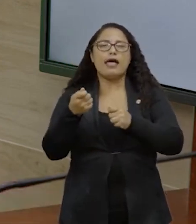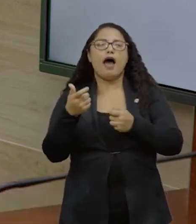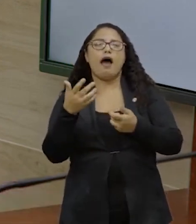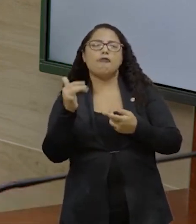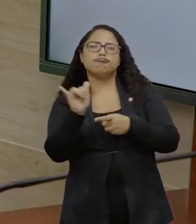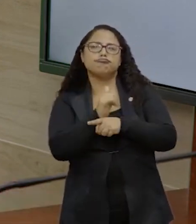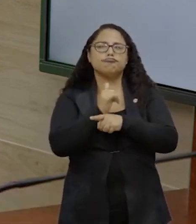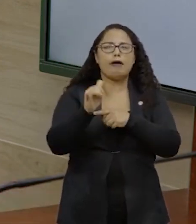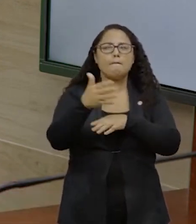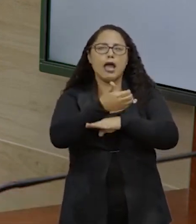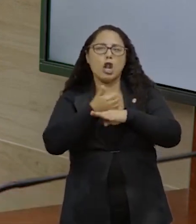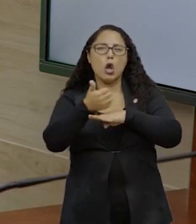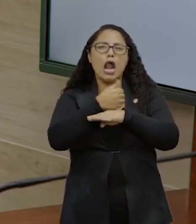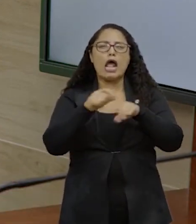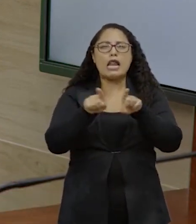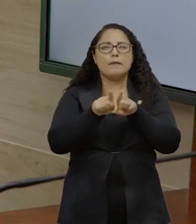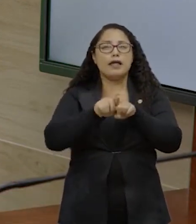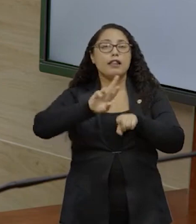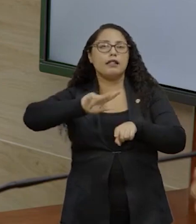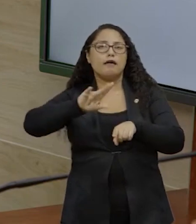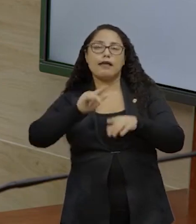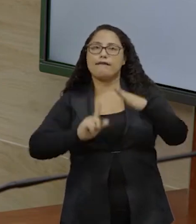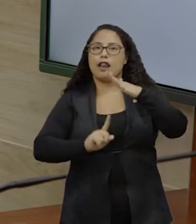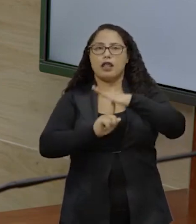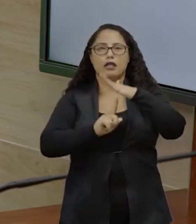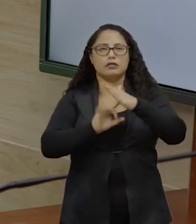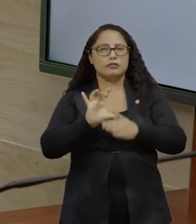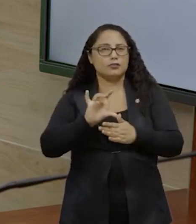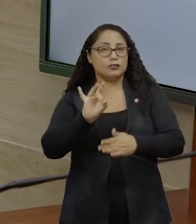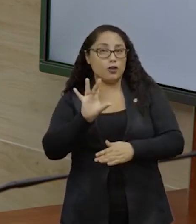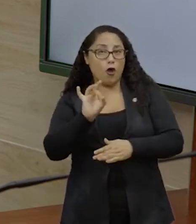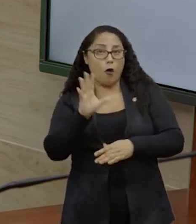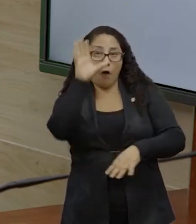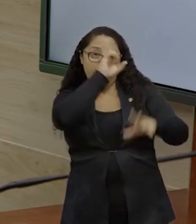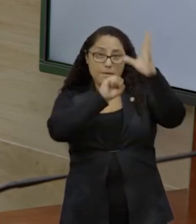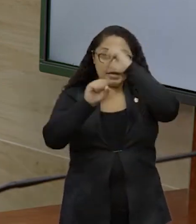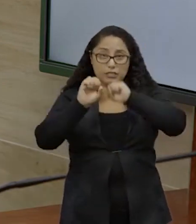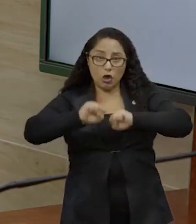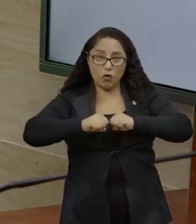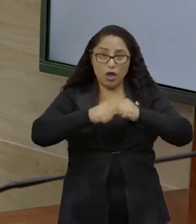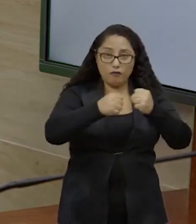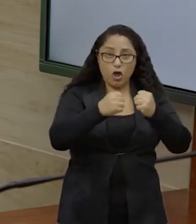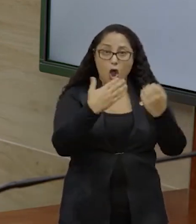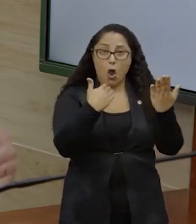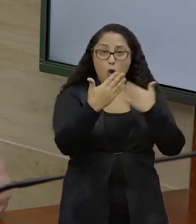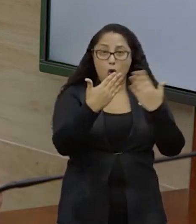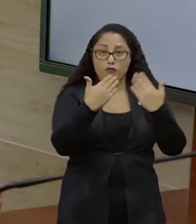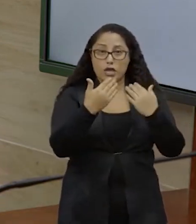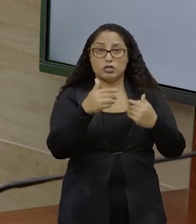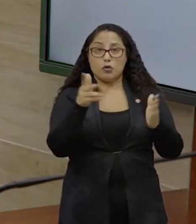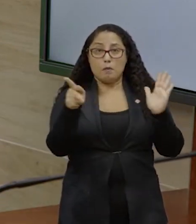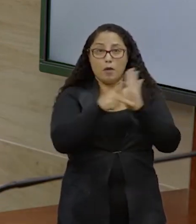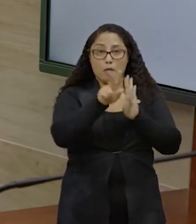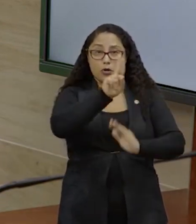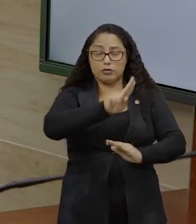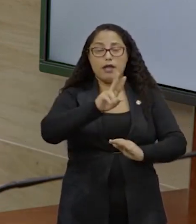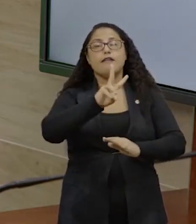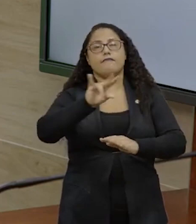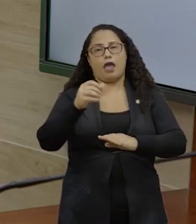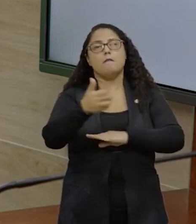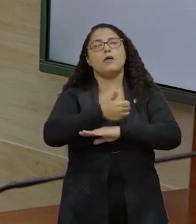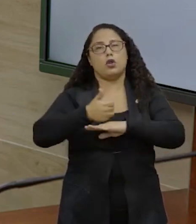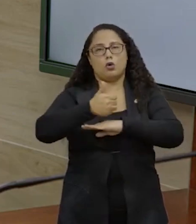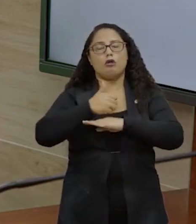uma melhorada, né? Não que ele vai ficar limitado àquilo, né? Com o aprendizado por reforço, a própria conversa com os usuários, ele vai tentar